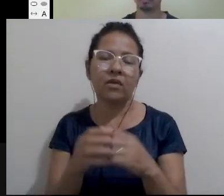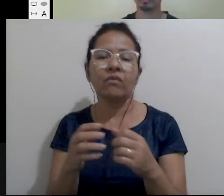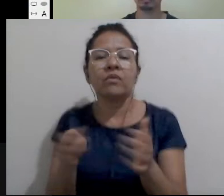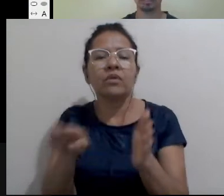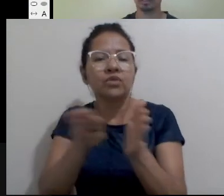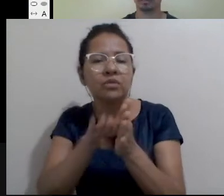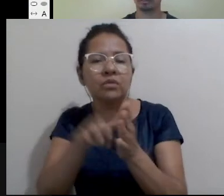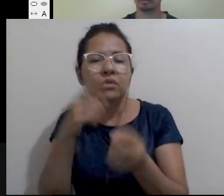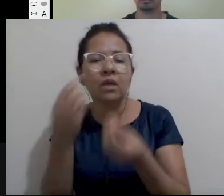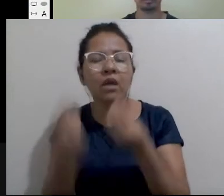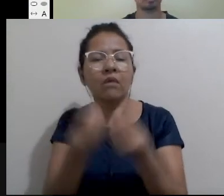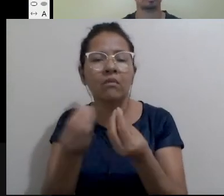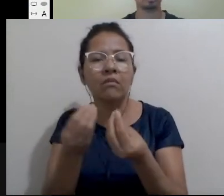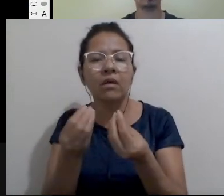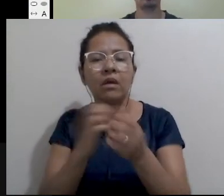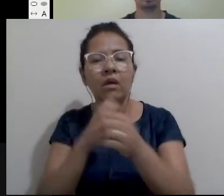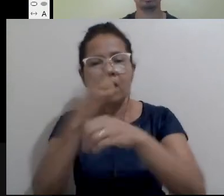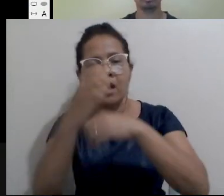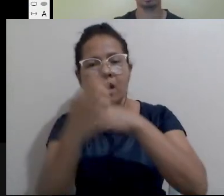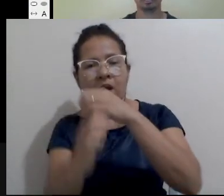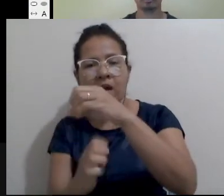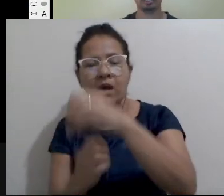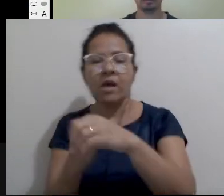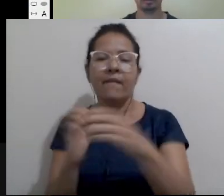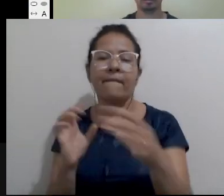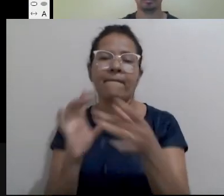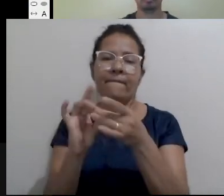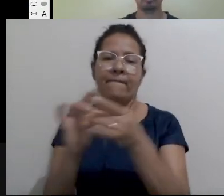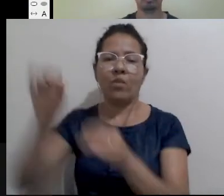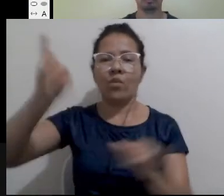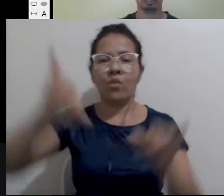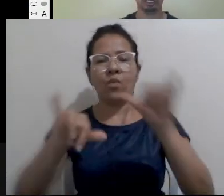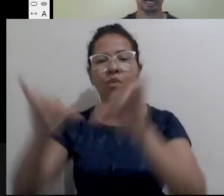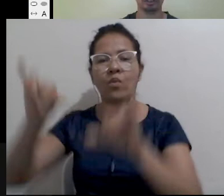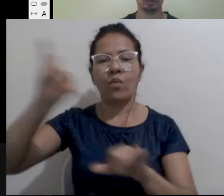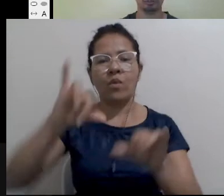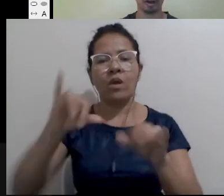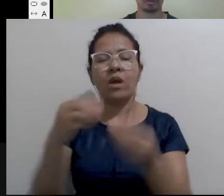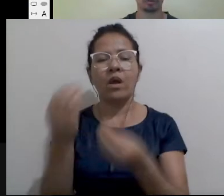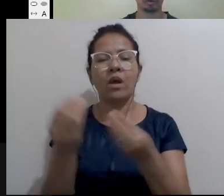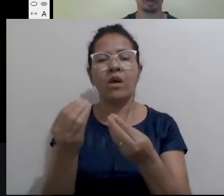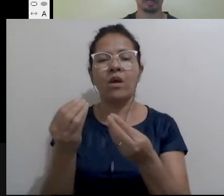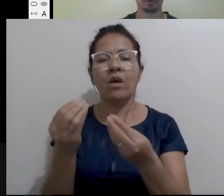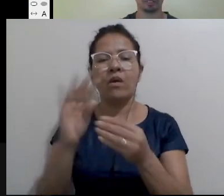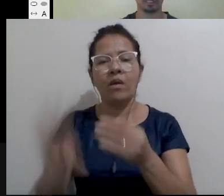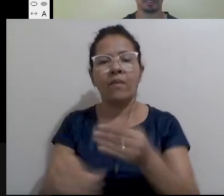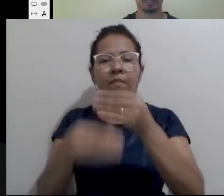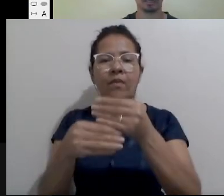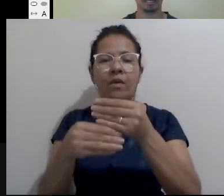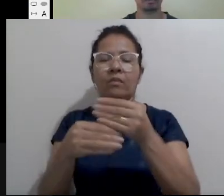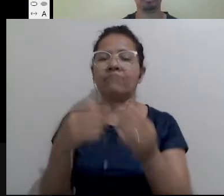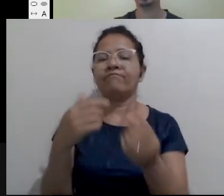os elementos dele, os elétrons dele, que vai fazer a ligação química, um flúor chegar e ocupar com o seu elétron